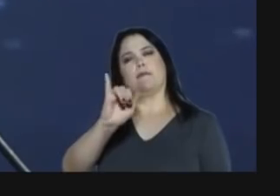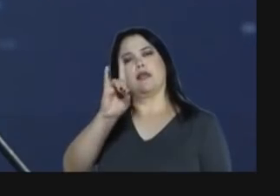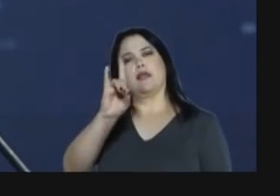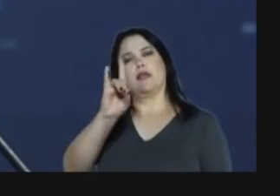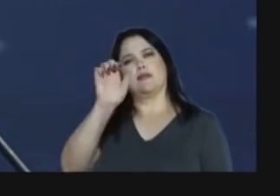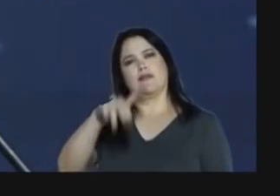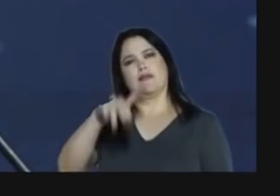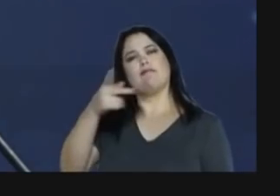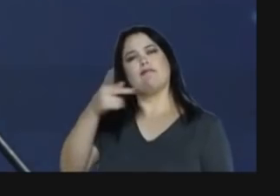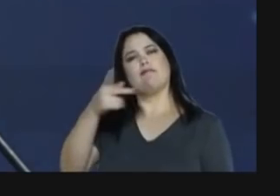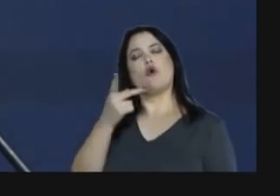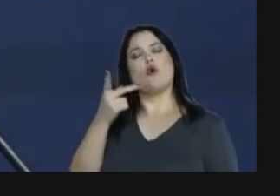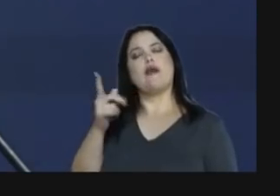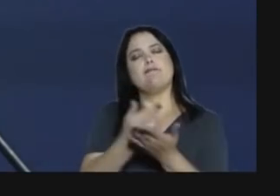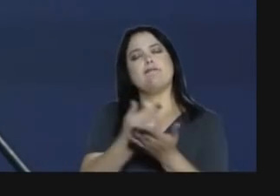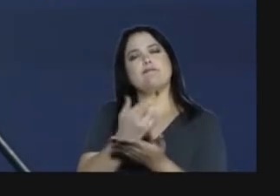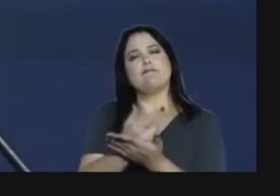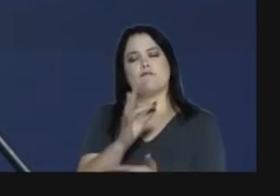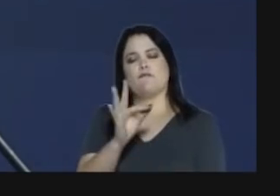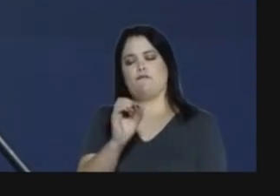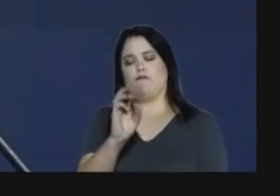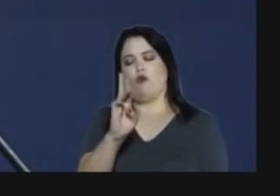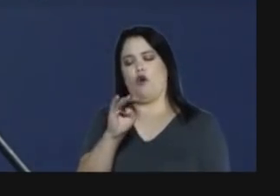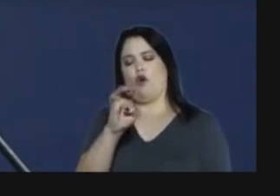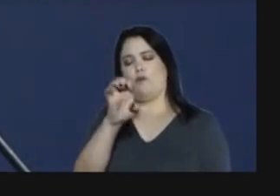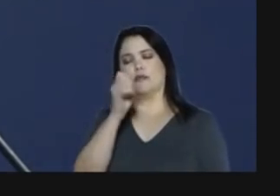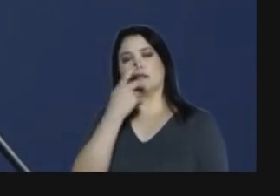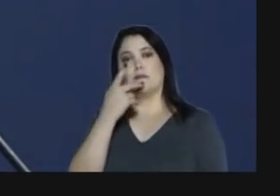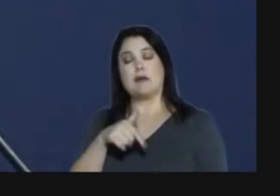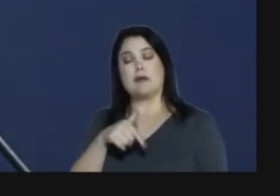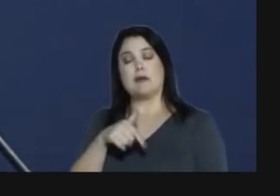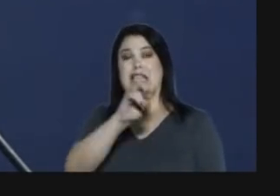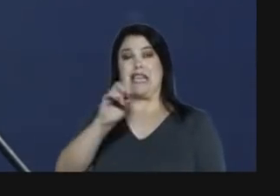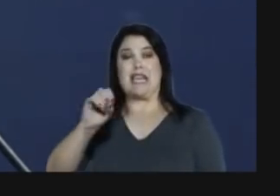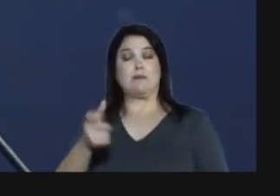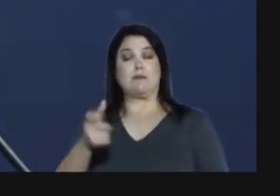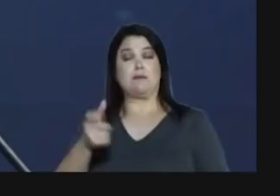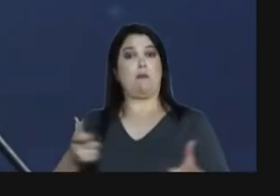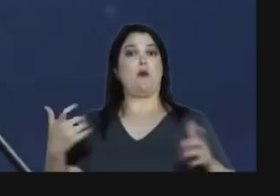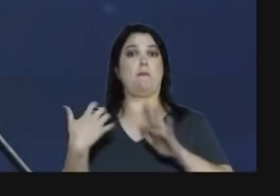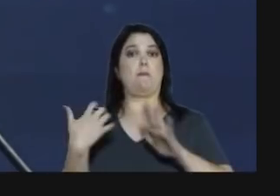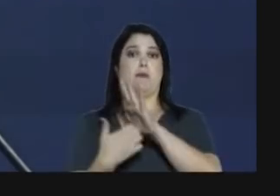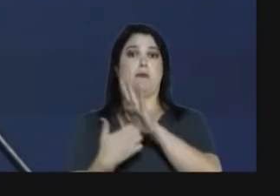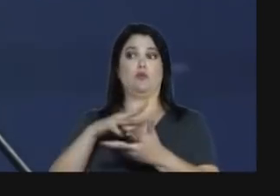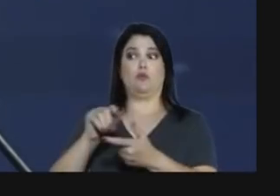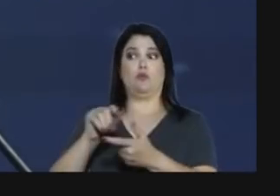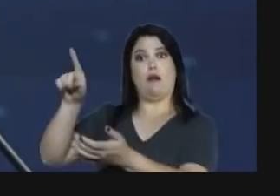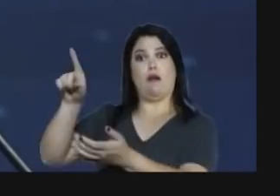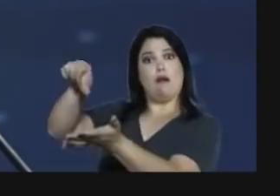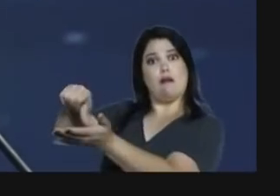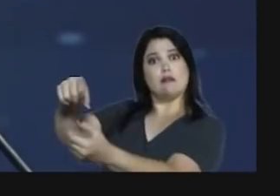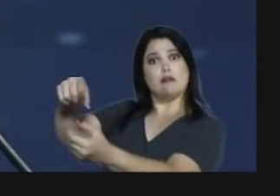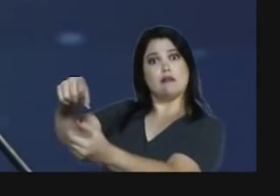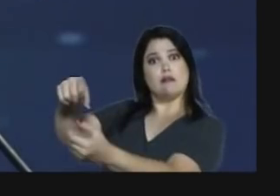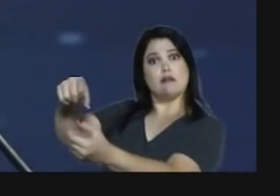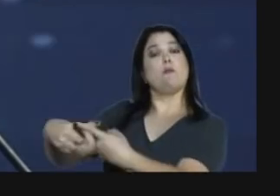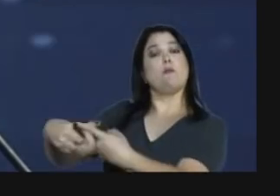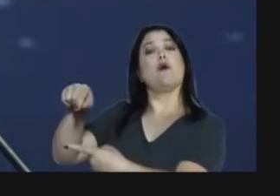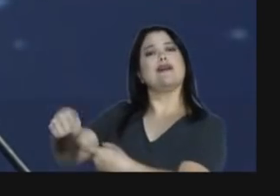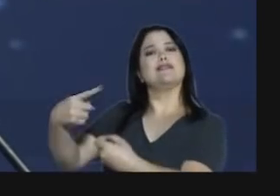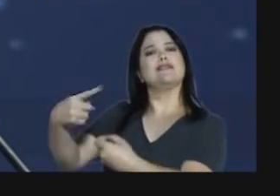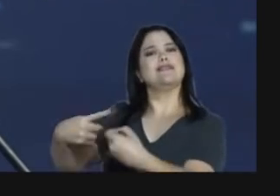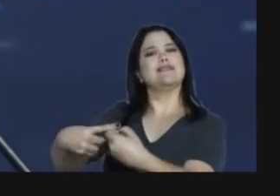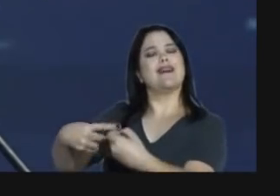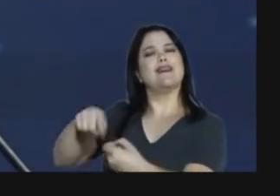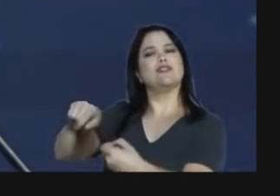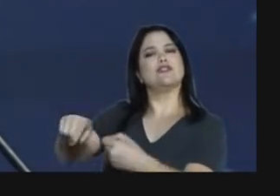Forbes instaladas ele as 500 maiores corporações do mundo nessa cidade porque o que nessa